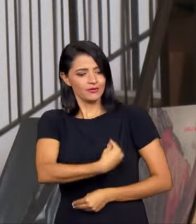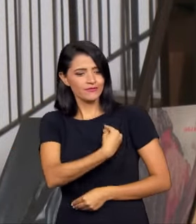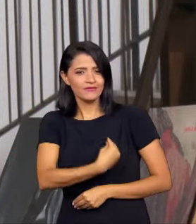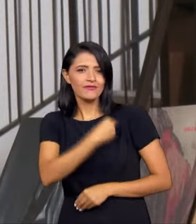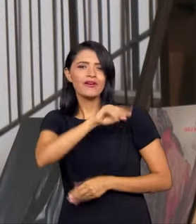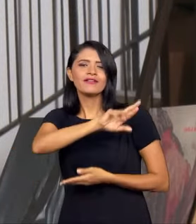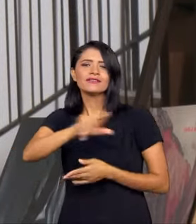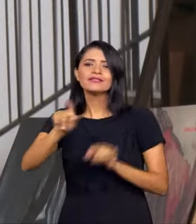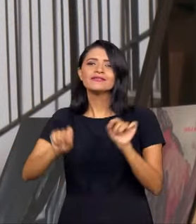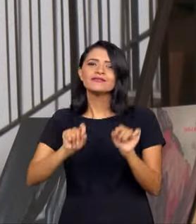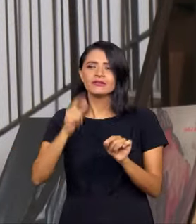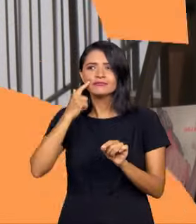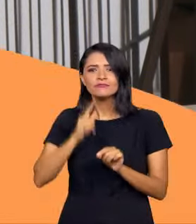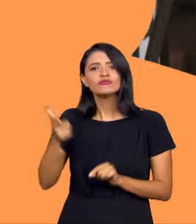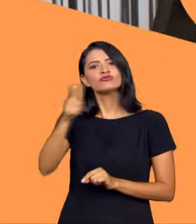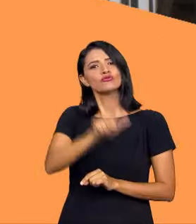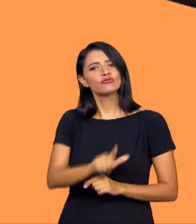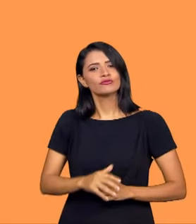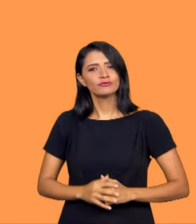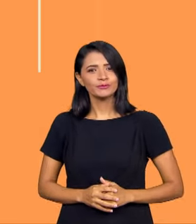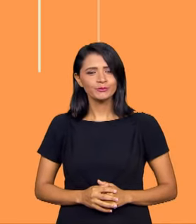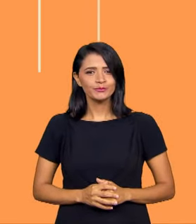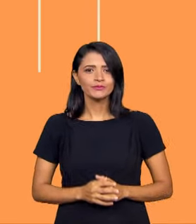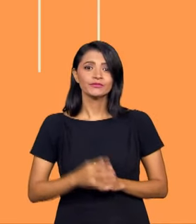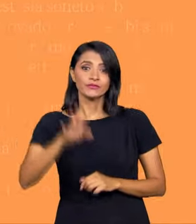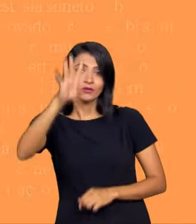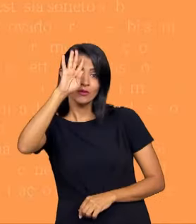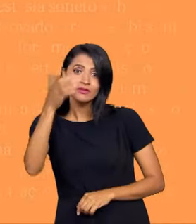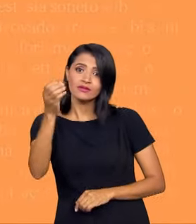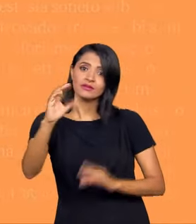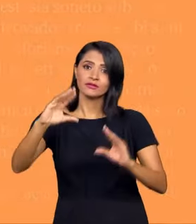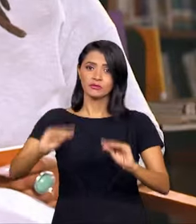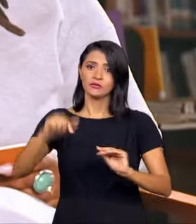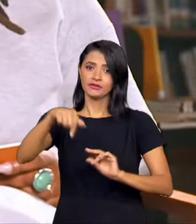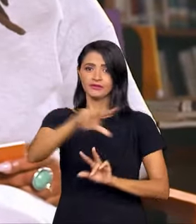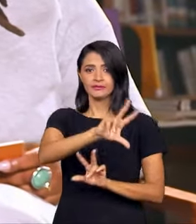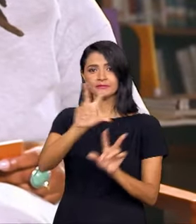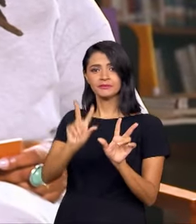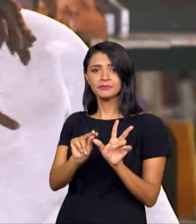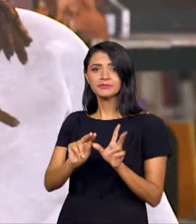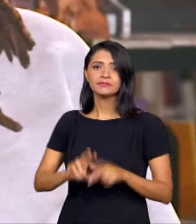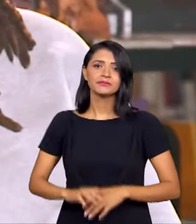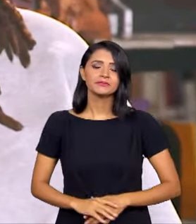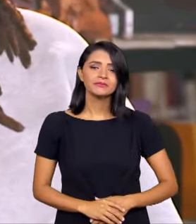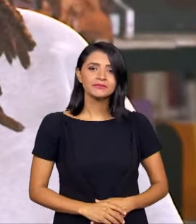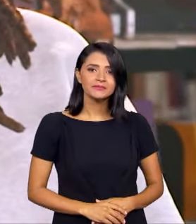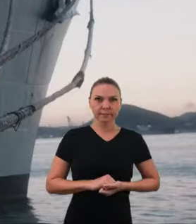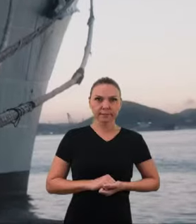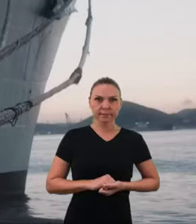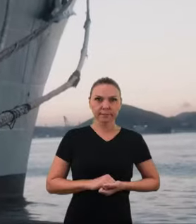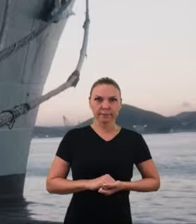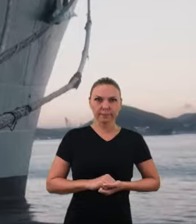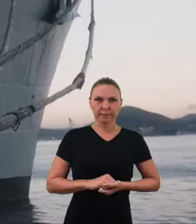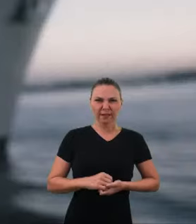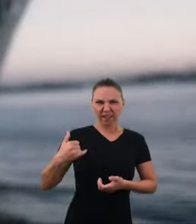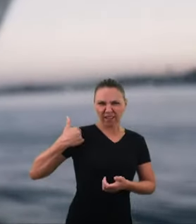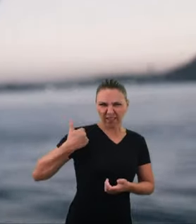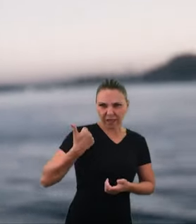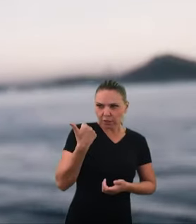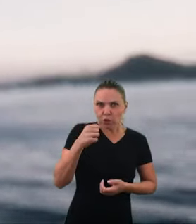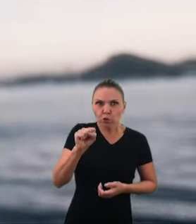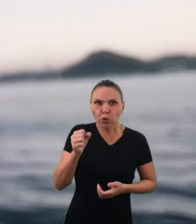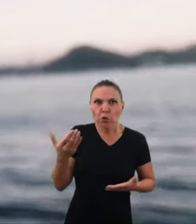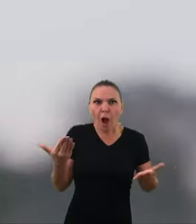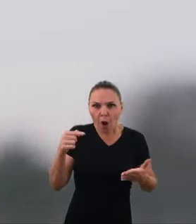Então, eu vivo muitas vezes a cena. Quarta, às 10 da noite, aqui na TV Brasil. Você que